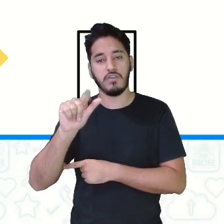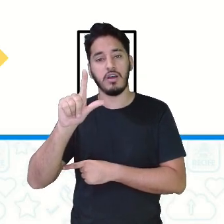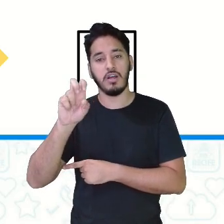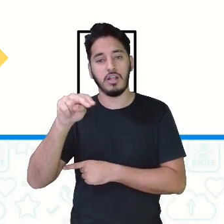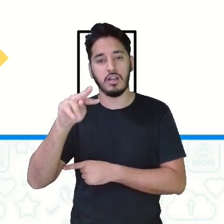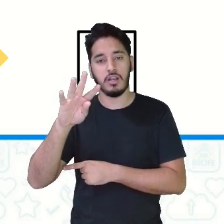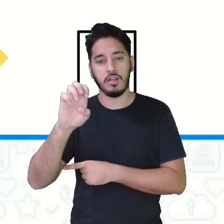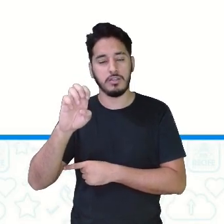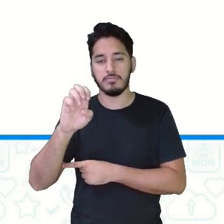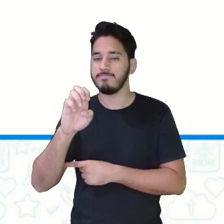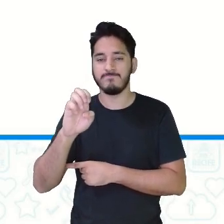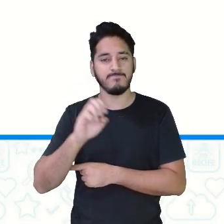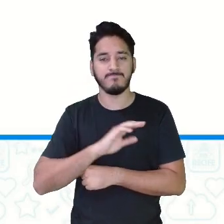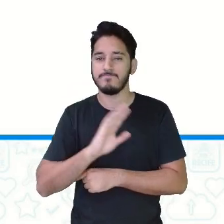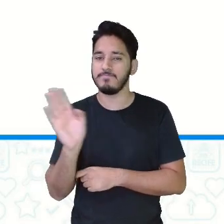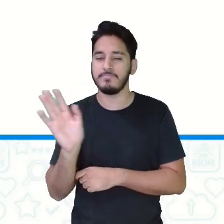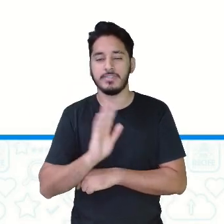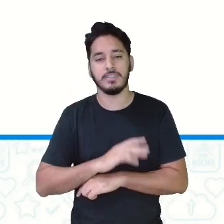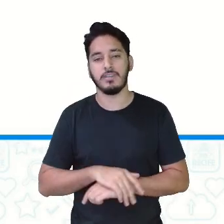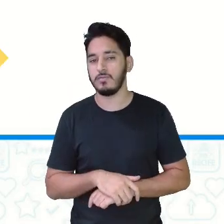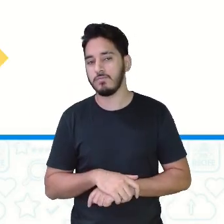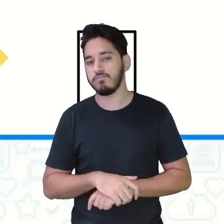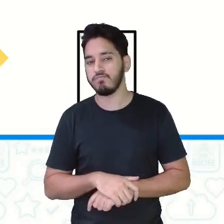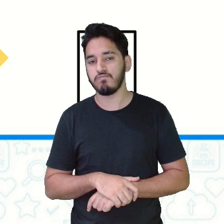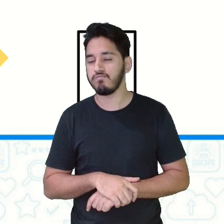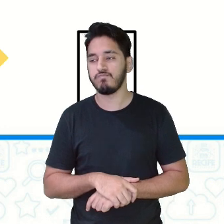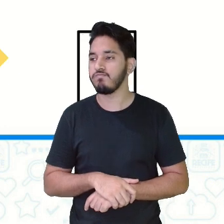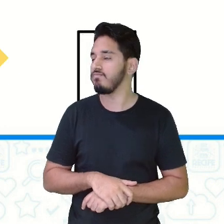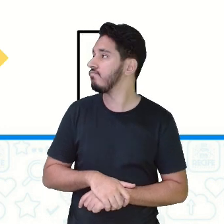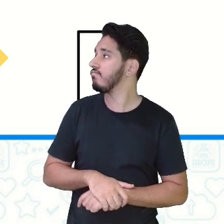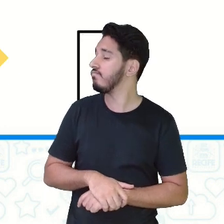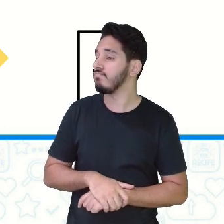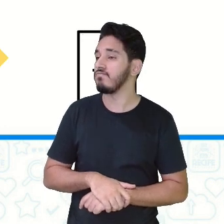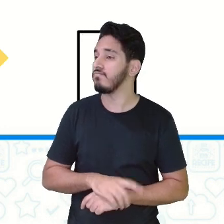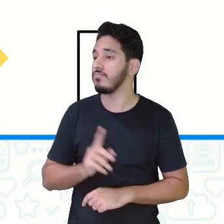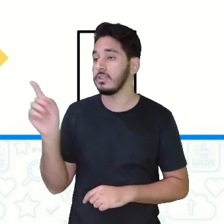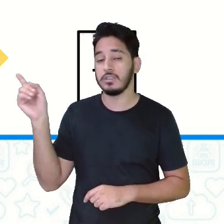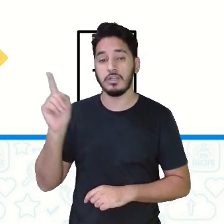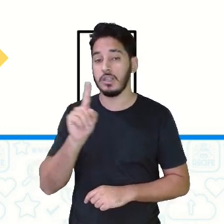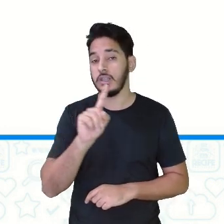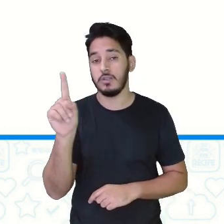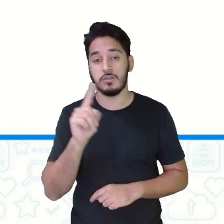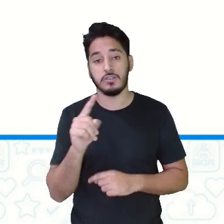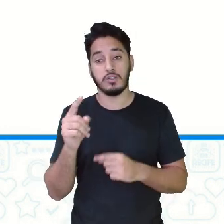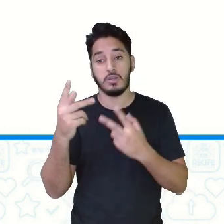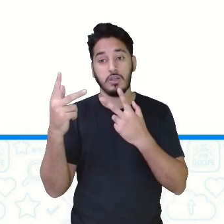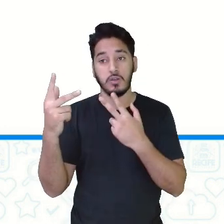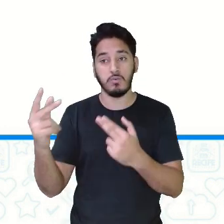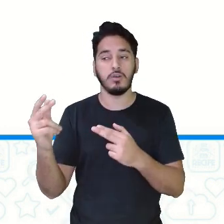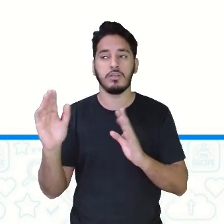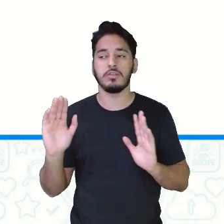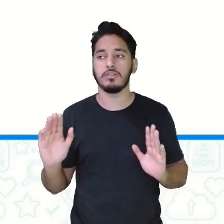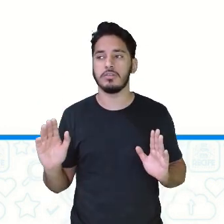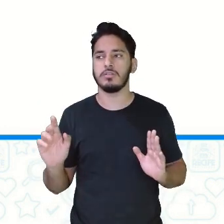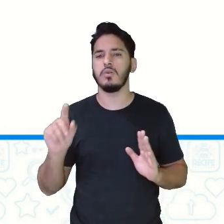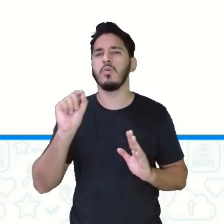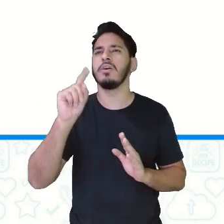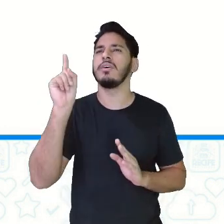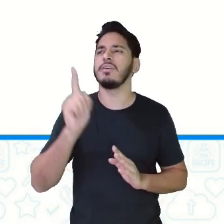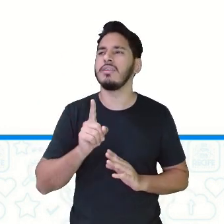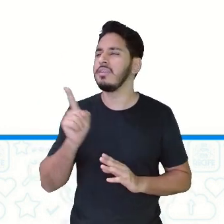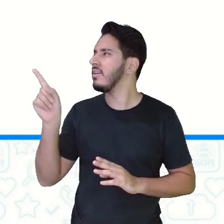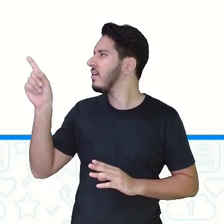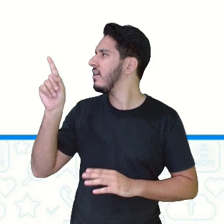Não. A resposta é que não. Essas frações, elas não são equivalentes. E o que